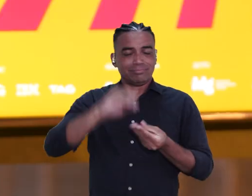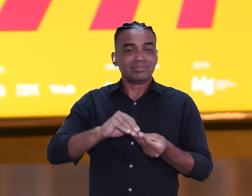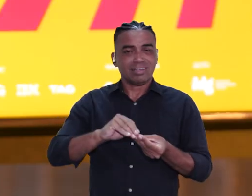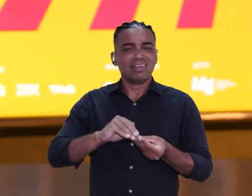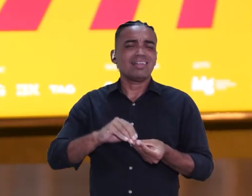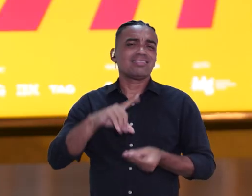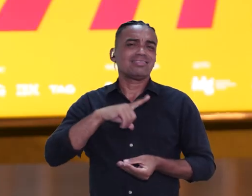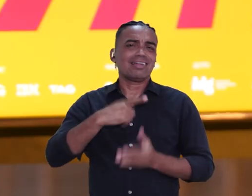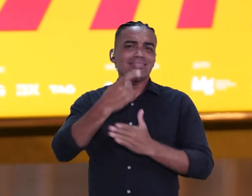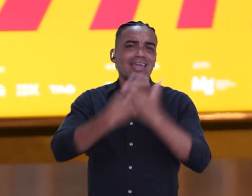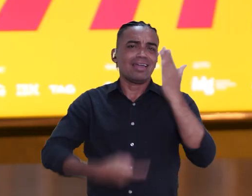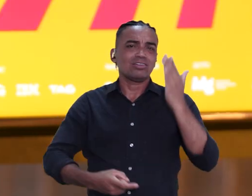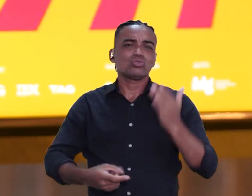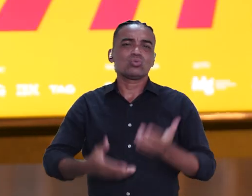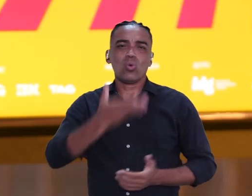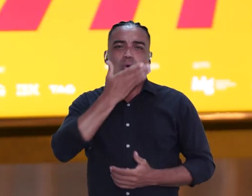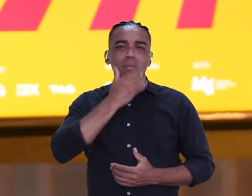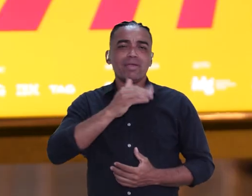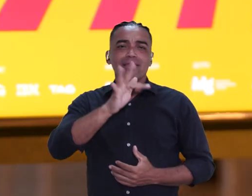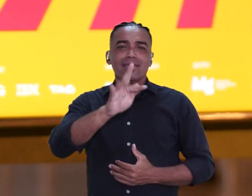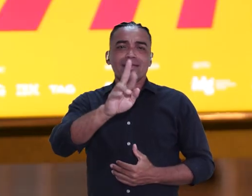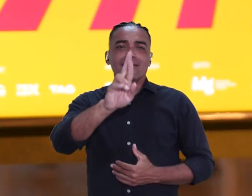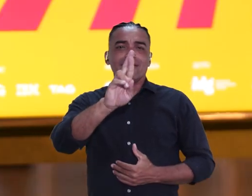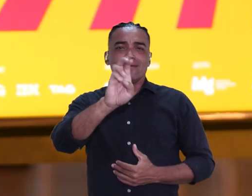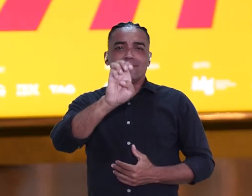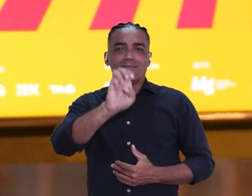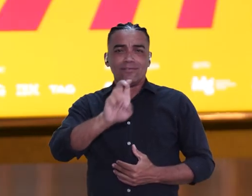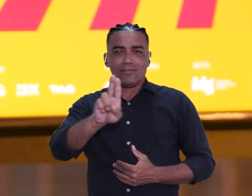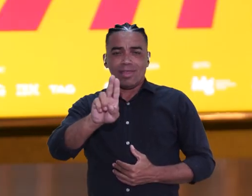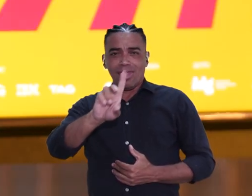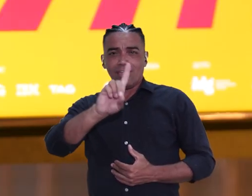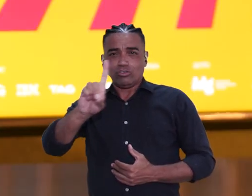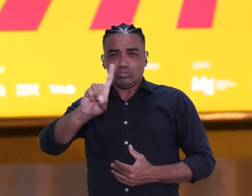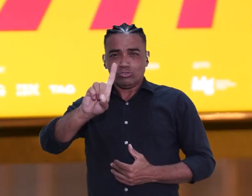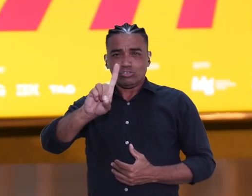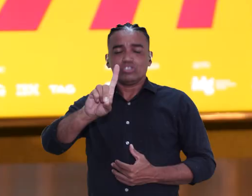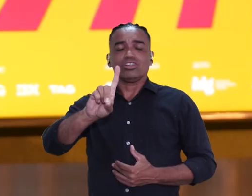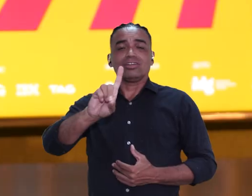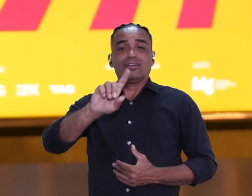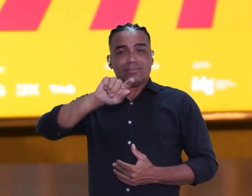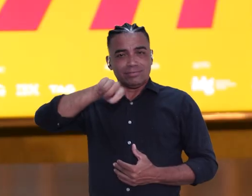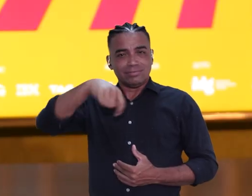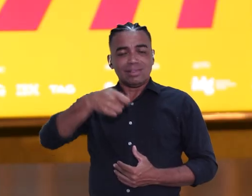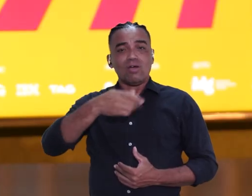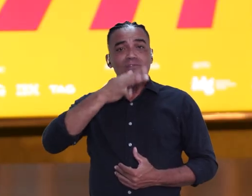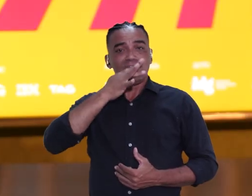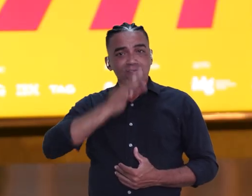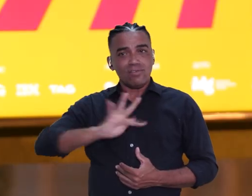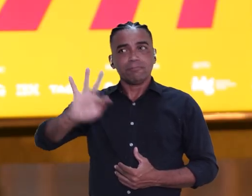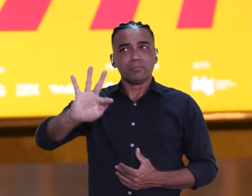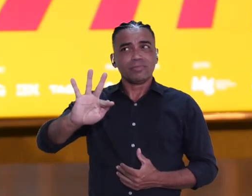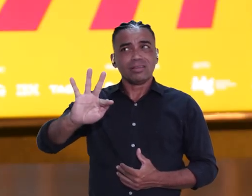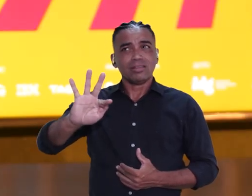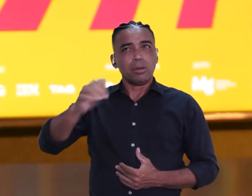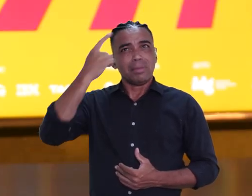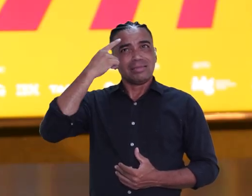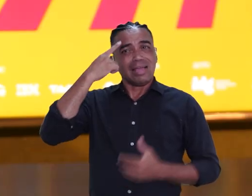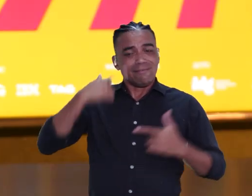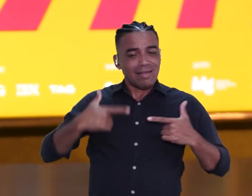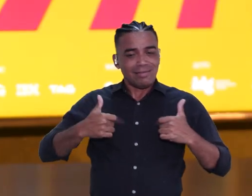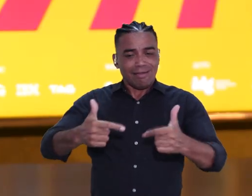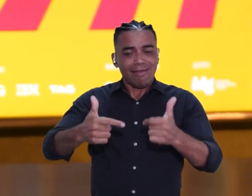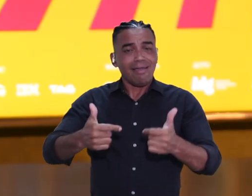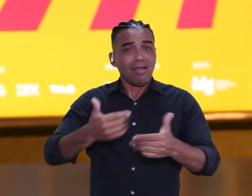texto de Freud que diz que o trauma, a experiência traumática, e ele pensava na experiência das guerras, da guerra do